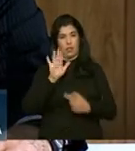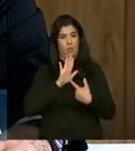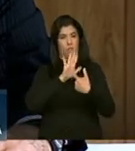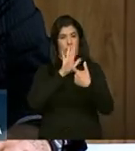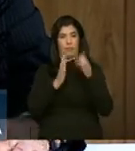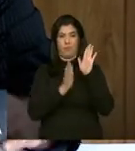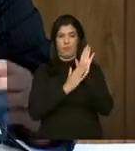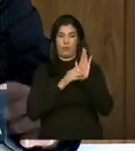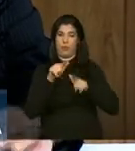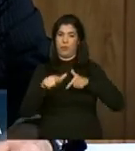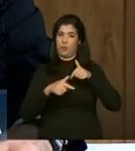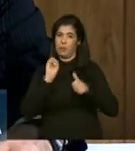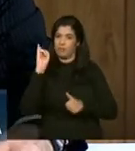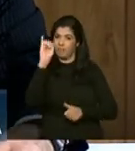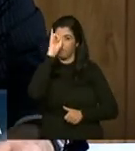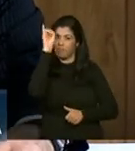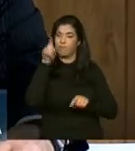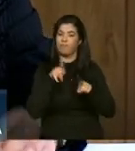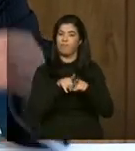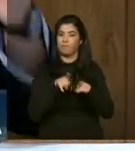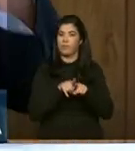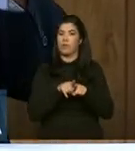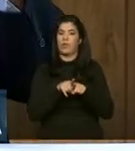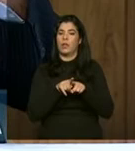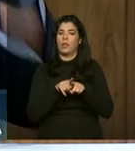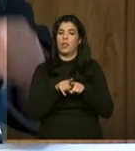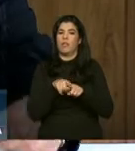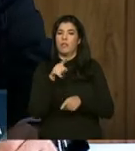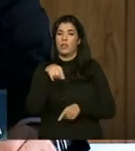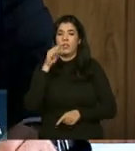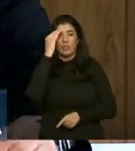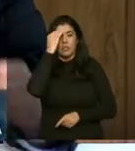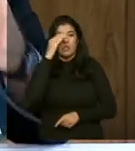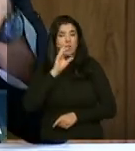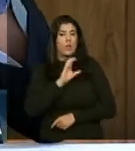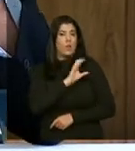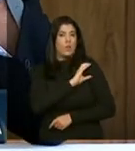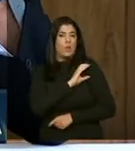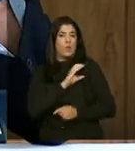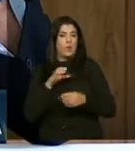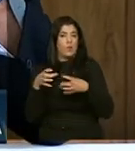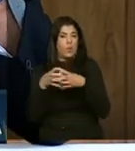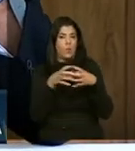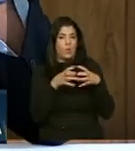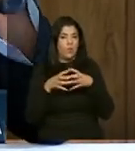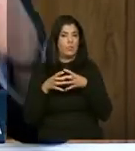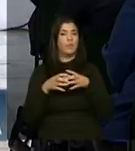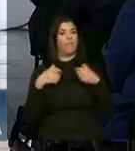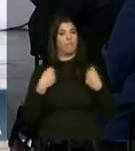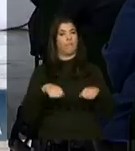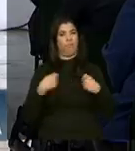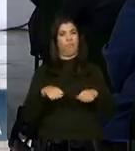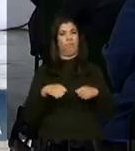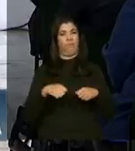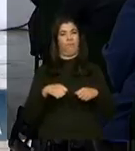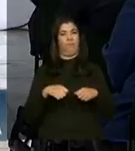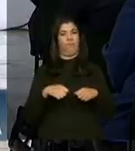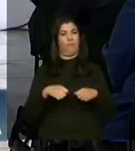extremamente importante. E essa coordenação, vamos dizer, no meu entender, é absolutamente necessário